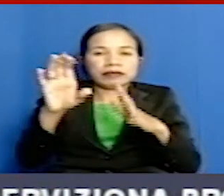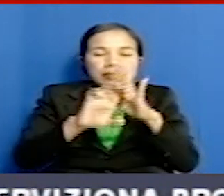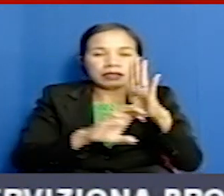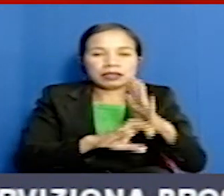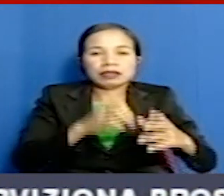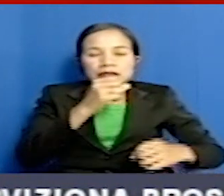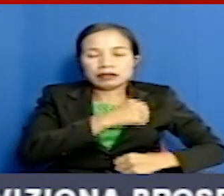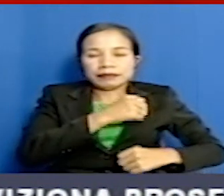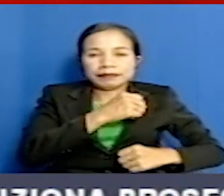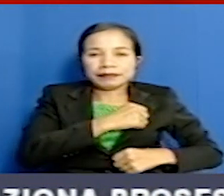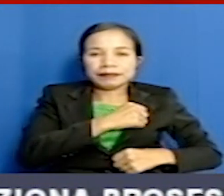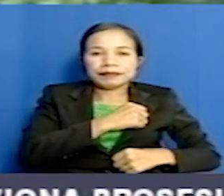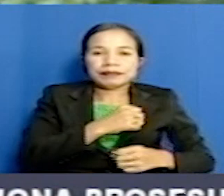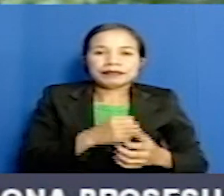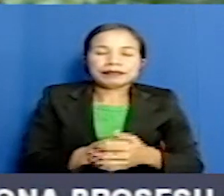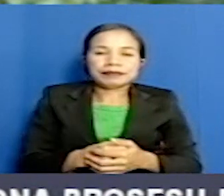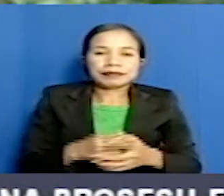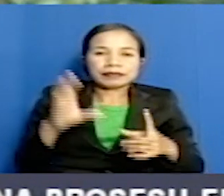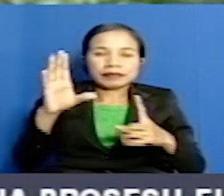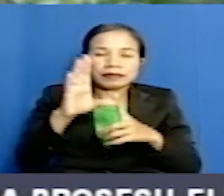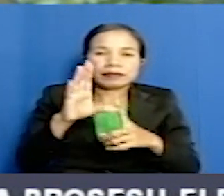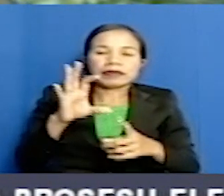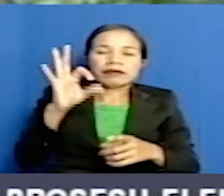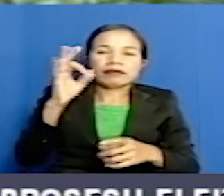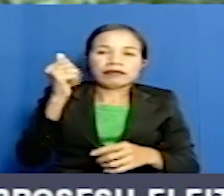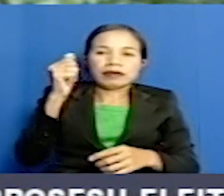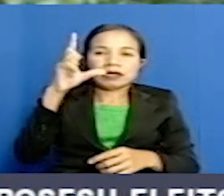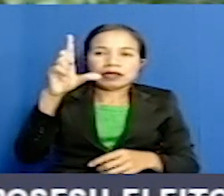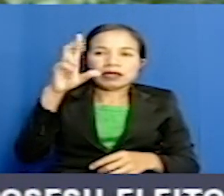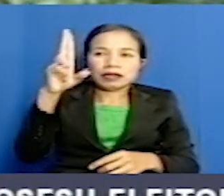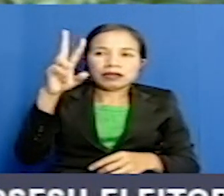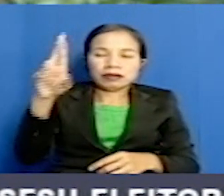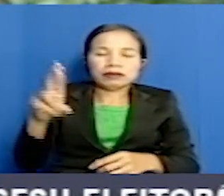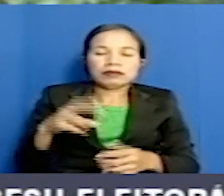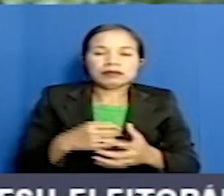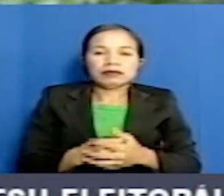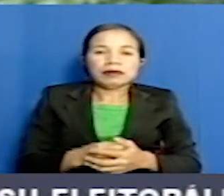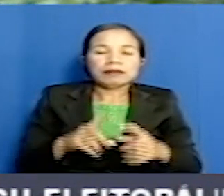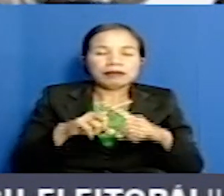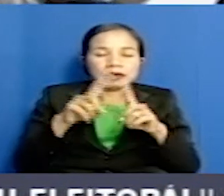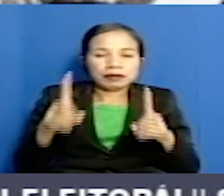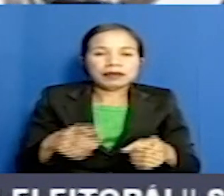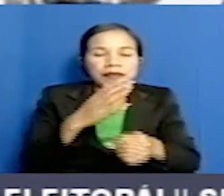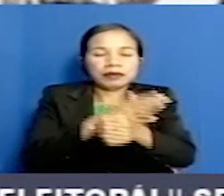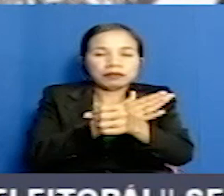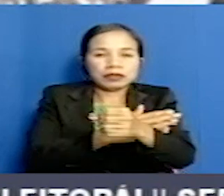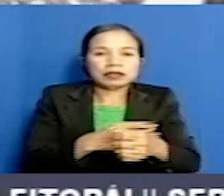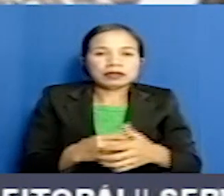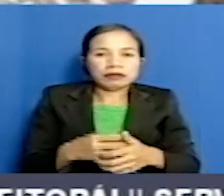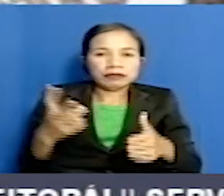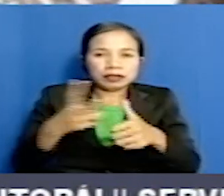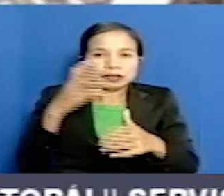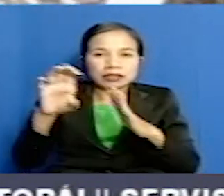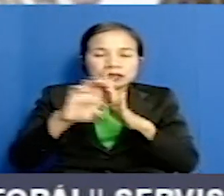maior general FF de Tele. Major general Falu Ratelai batenente general. Mas bem, promoção da vice-chefe